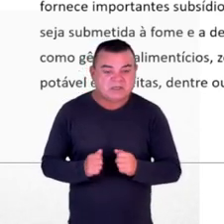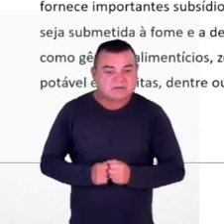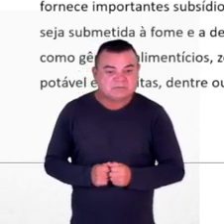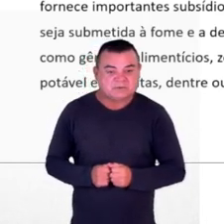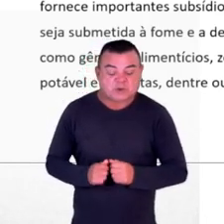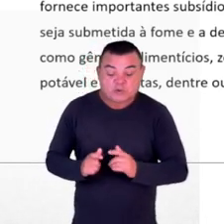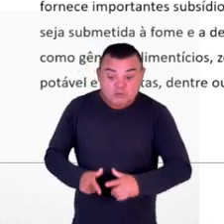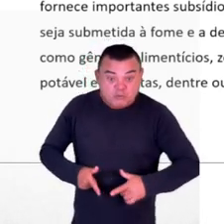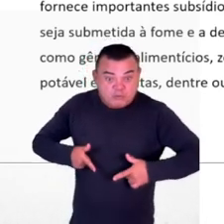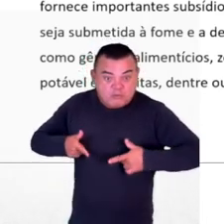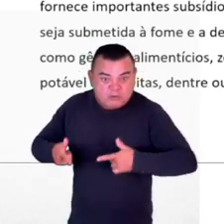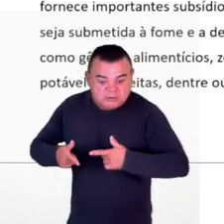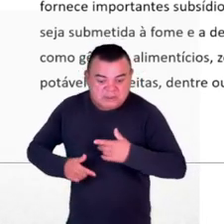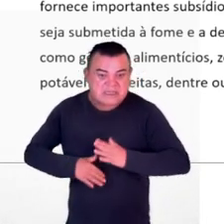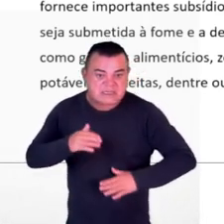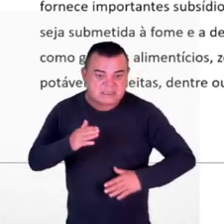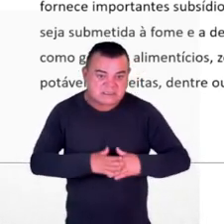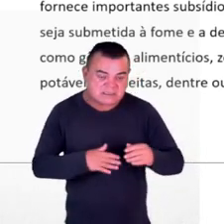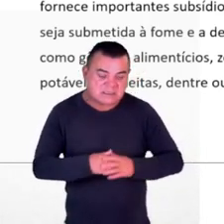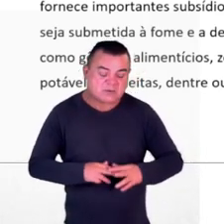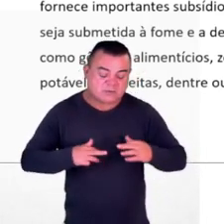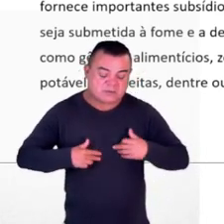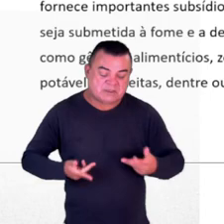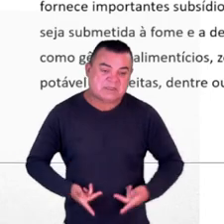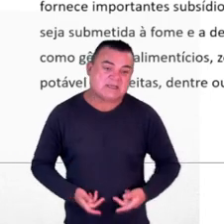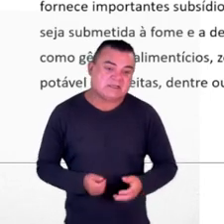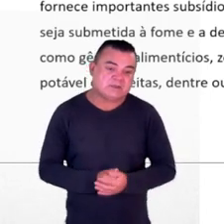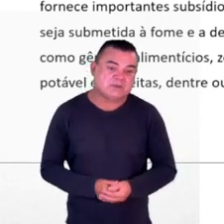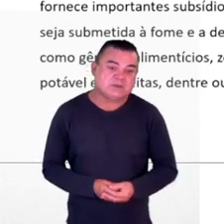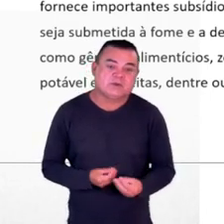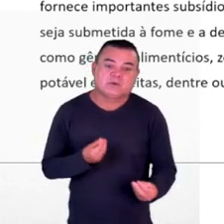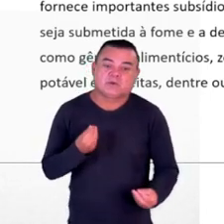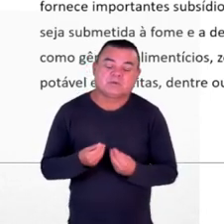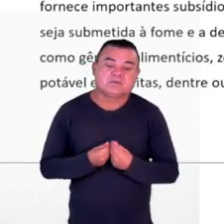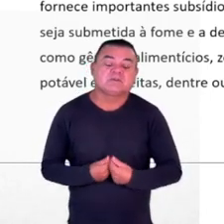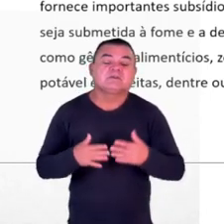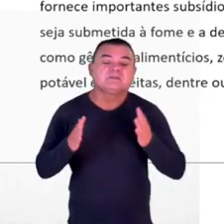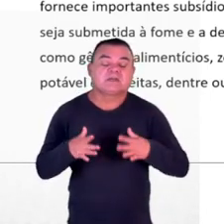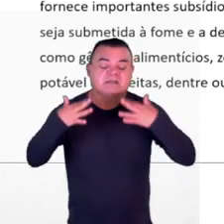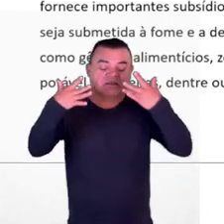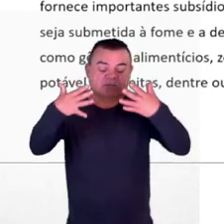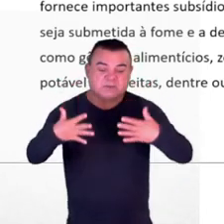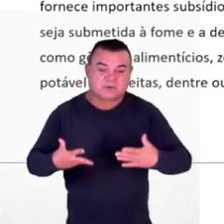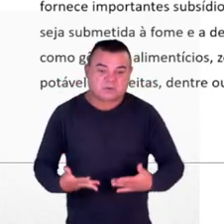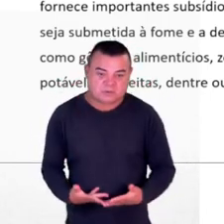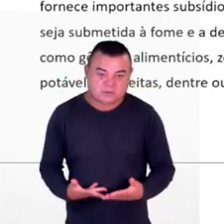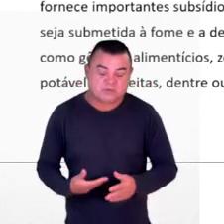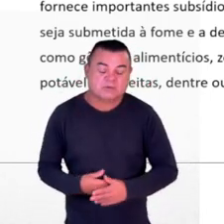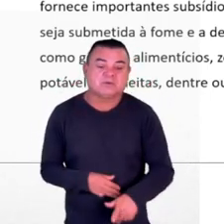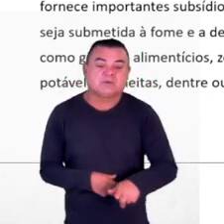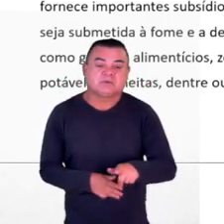humanitária Como já salientou o secretário Geral das Nações Unidas eh